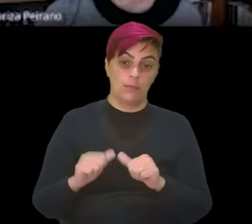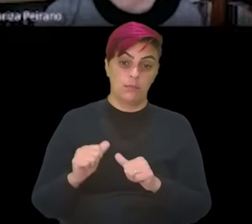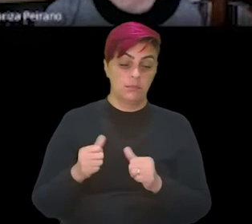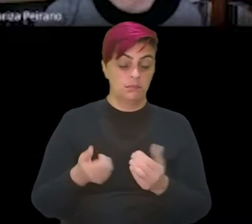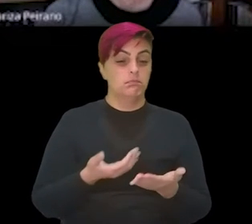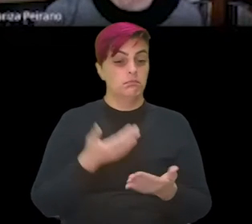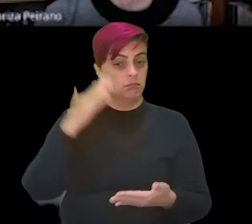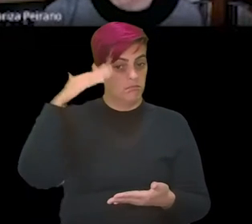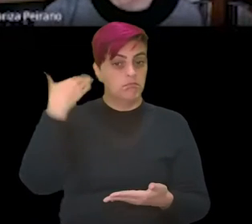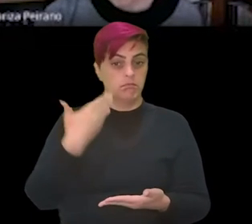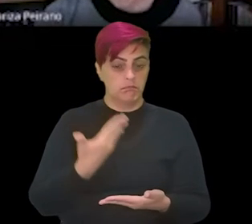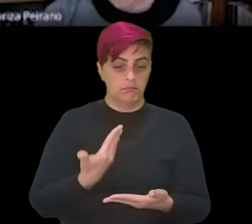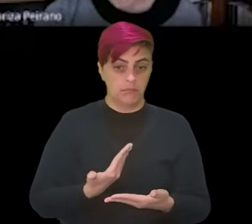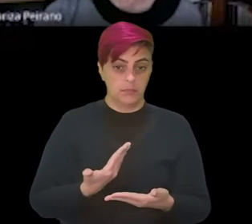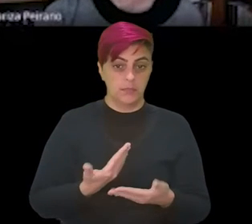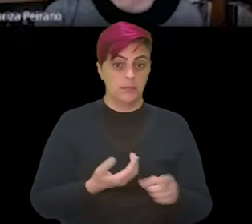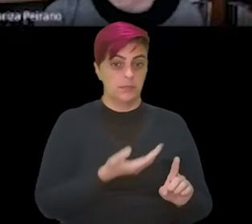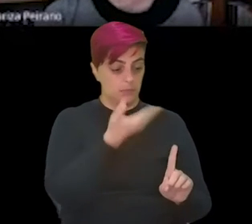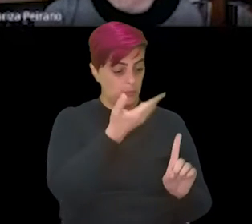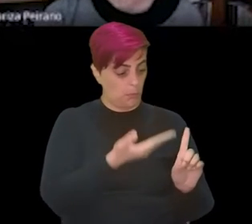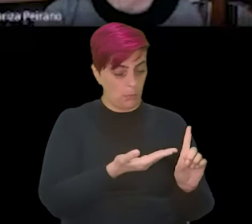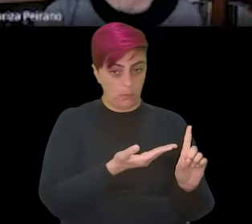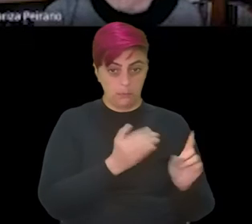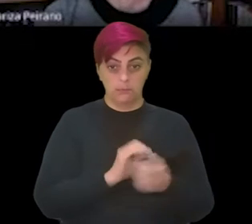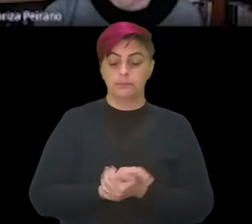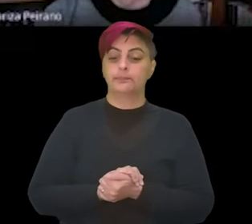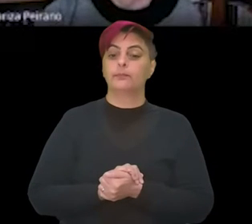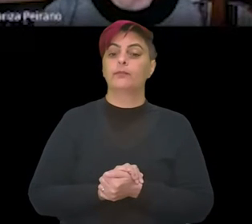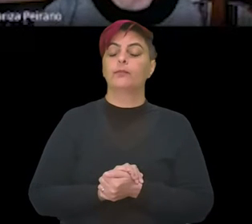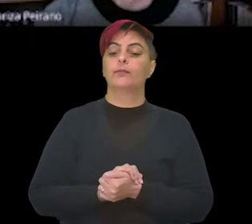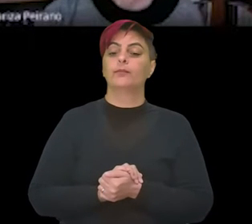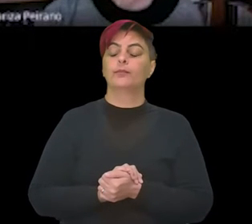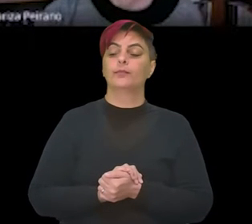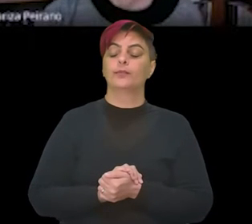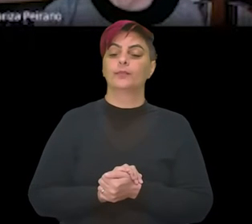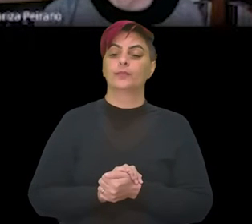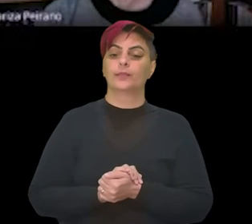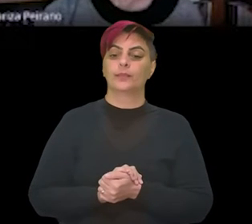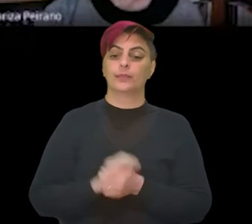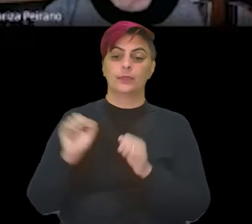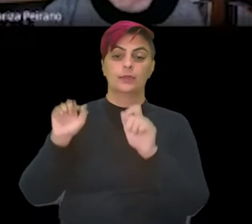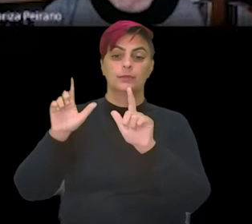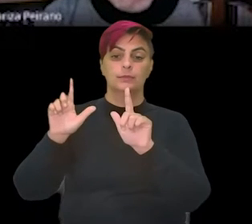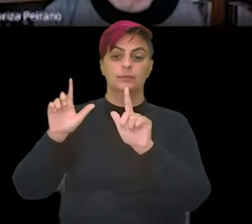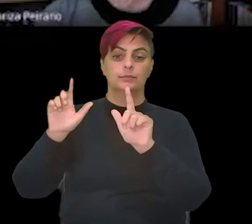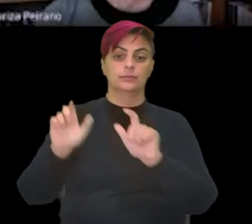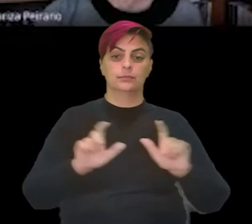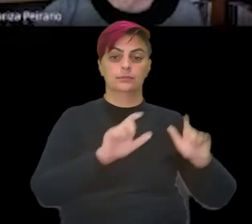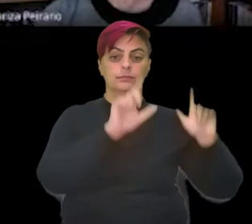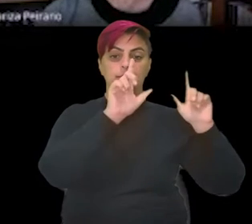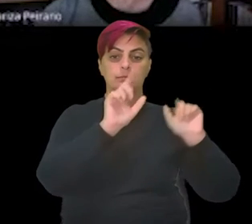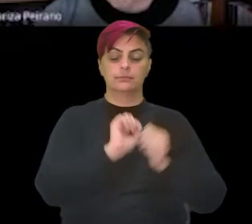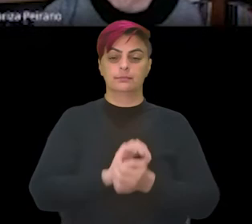espécie de tributo, de homenagem ao etnógrafo inicial. No próximo slide,